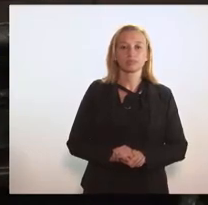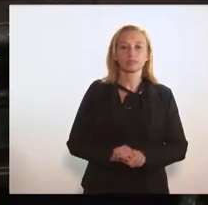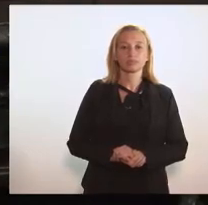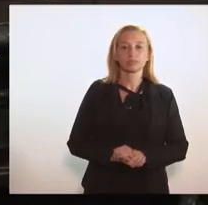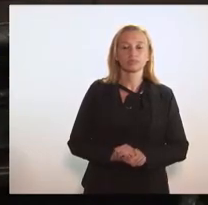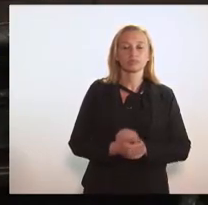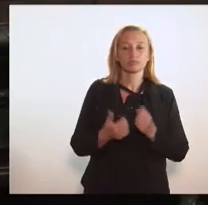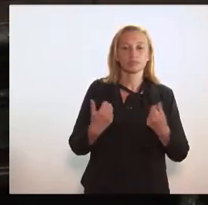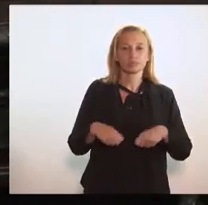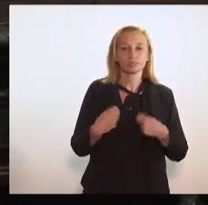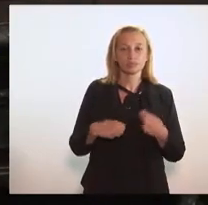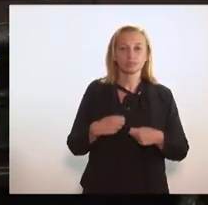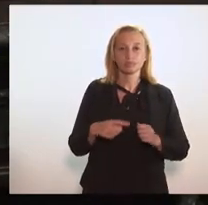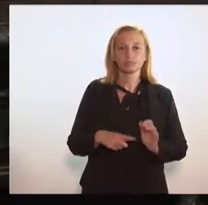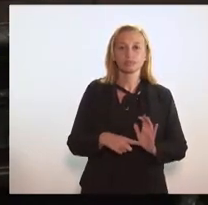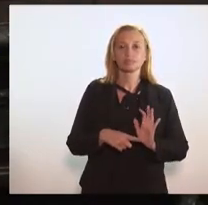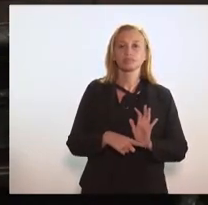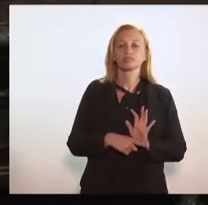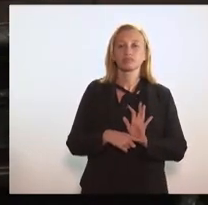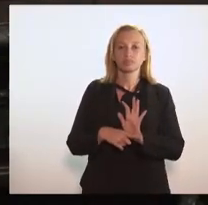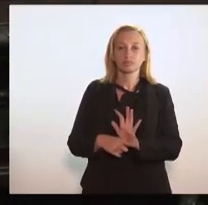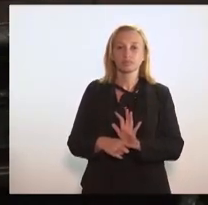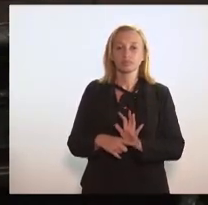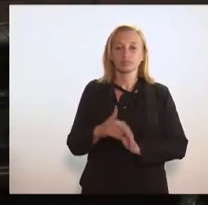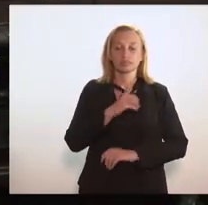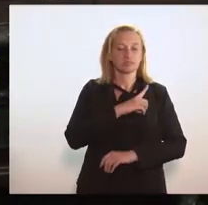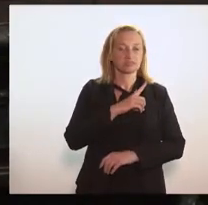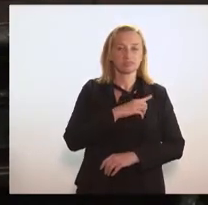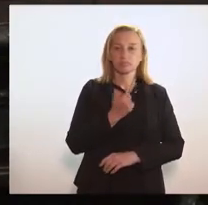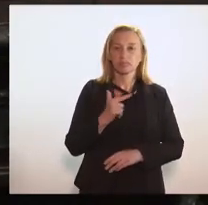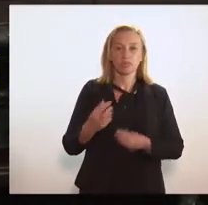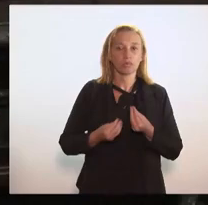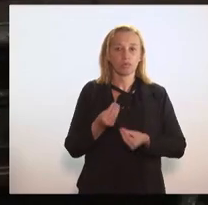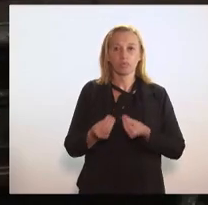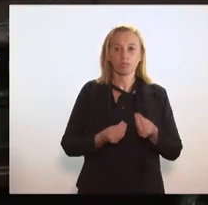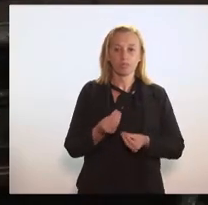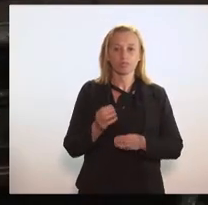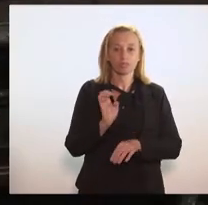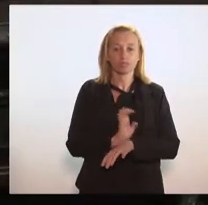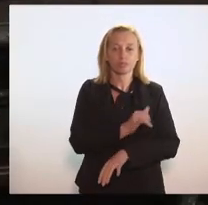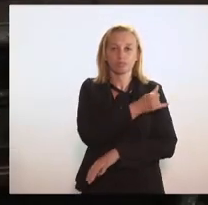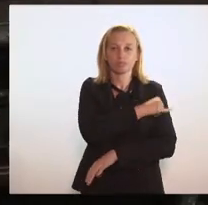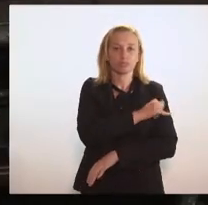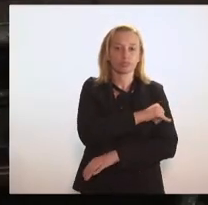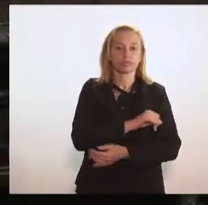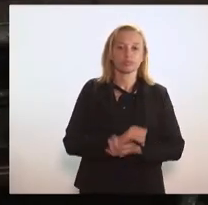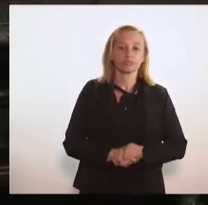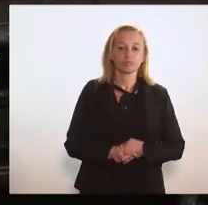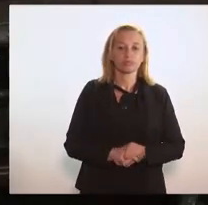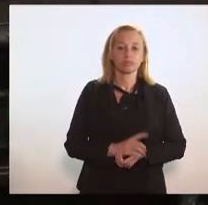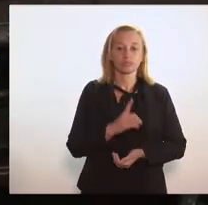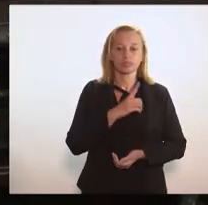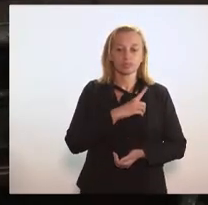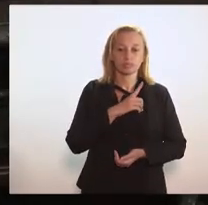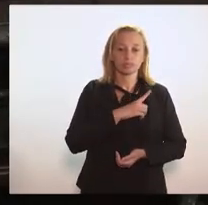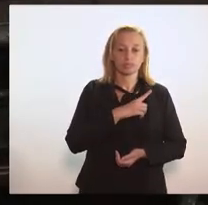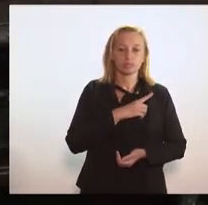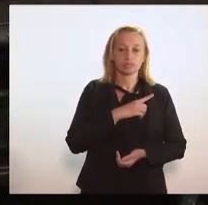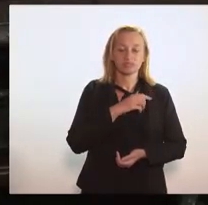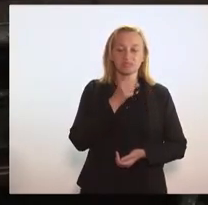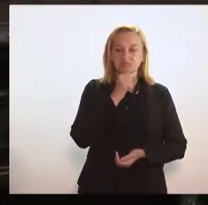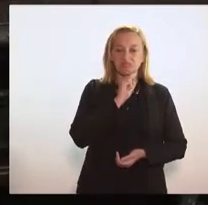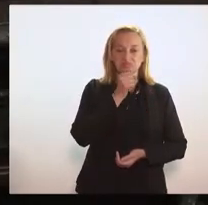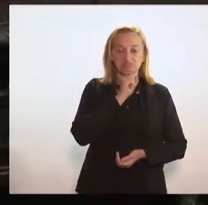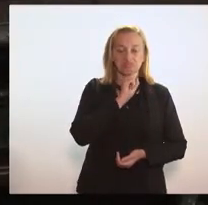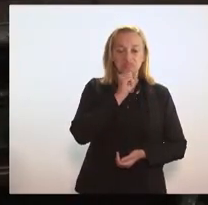não é necessário recuperação da delegacia não dá mais para o estado de Janeiro delegacia saída do formato